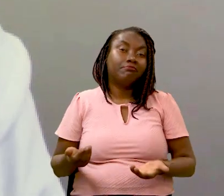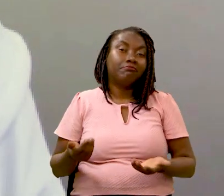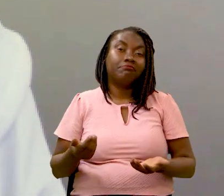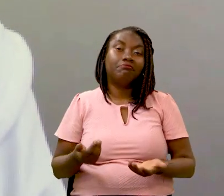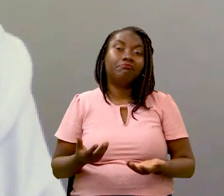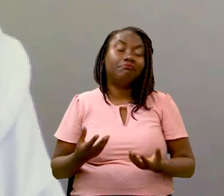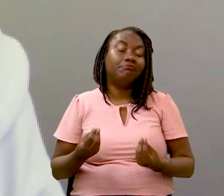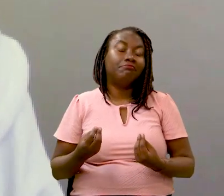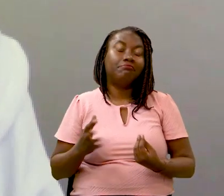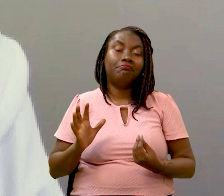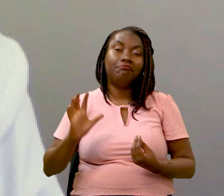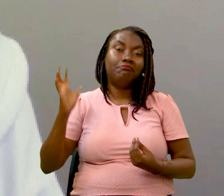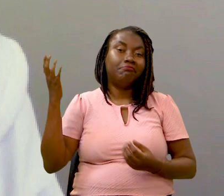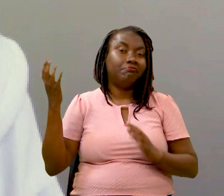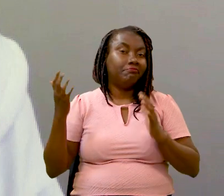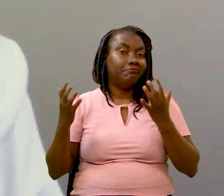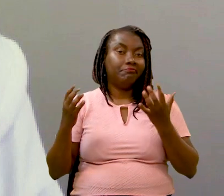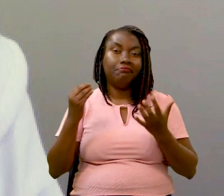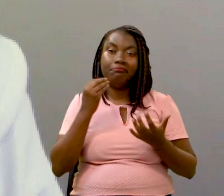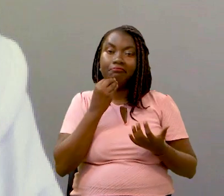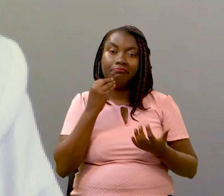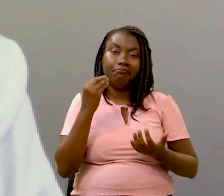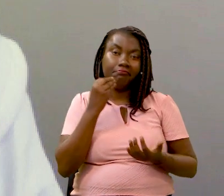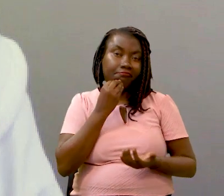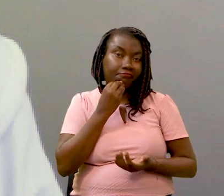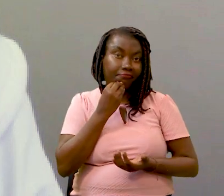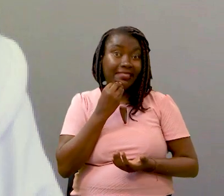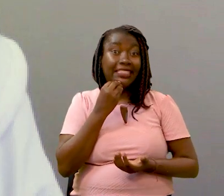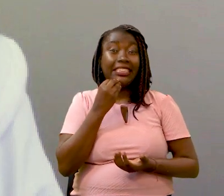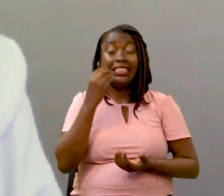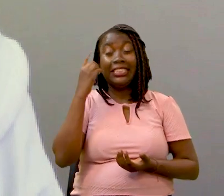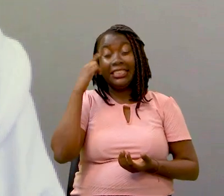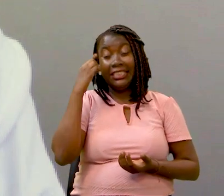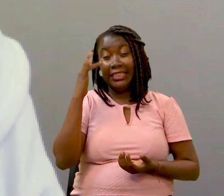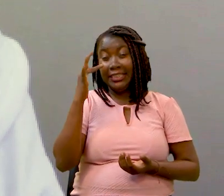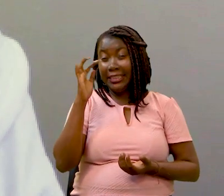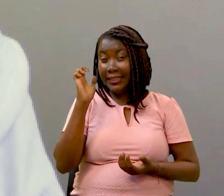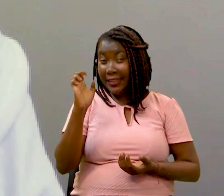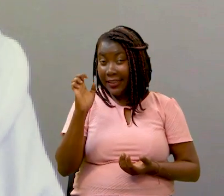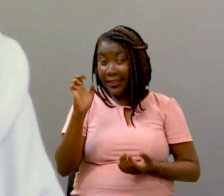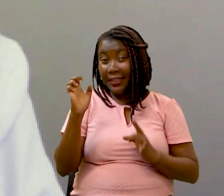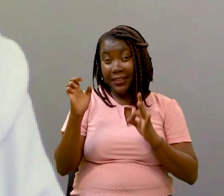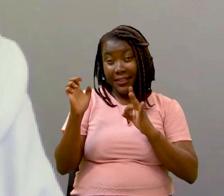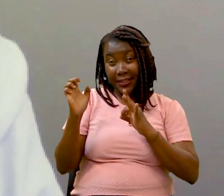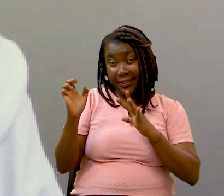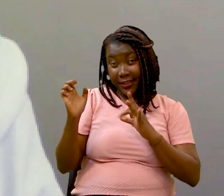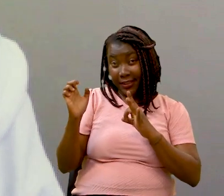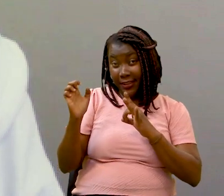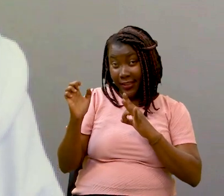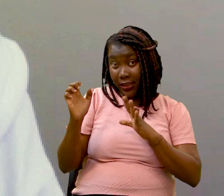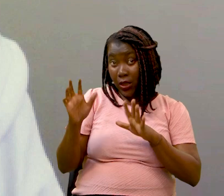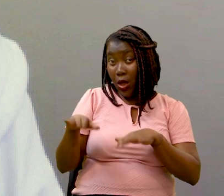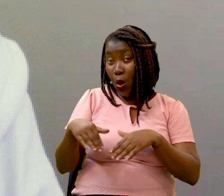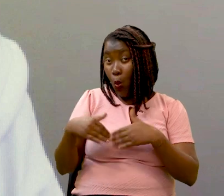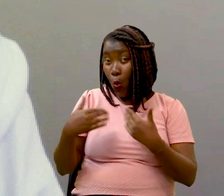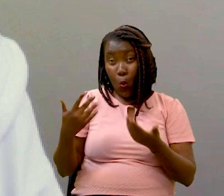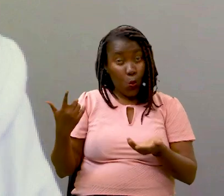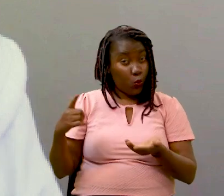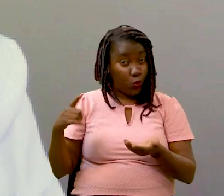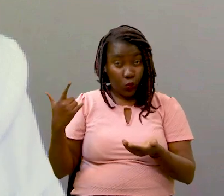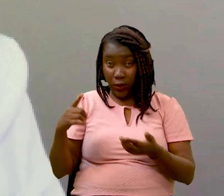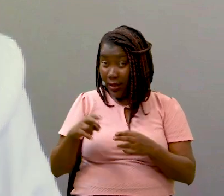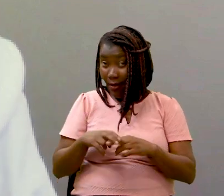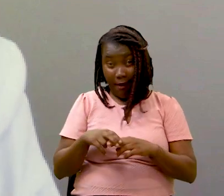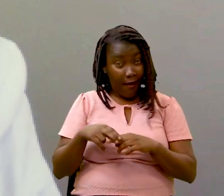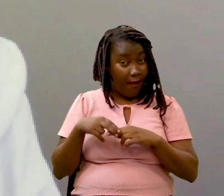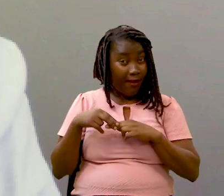Então, são muitas situações delicadas. E a enxaqueca em si, quando ela não